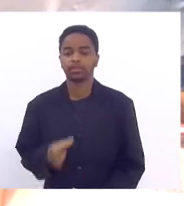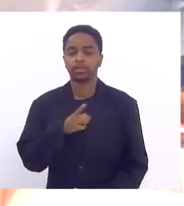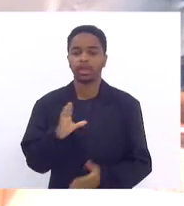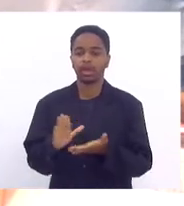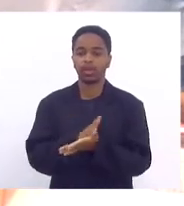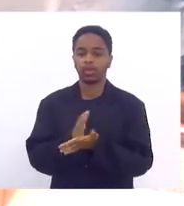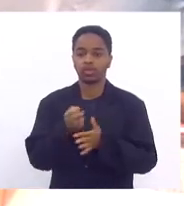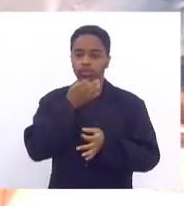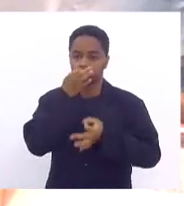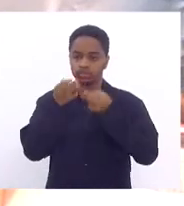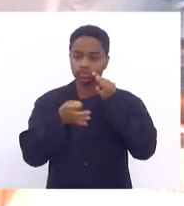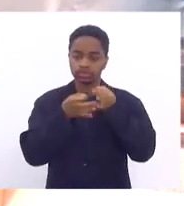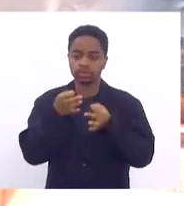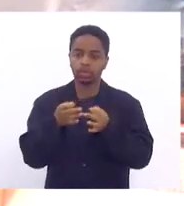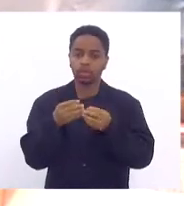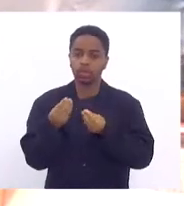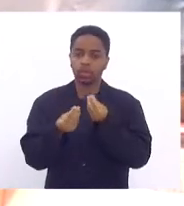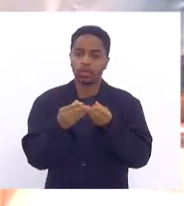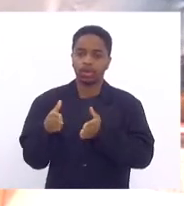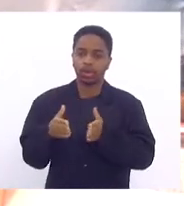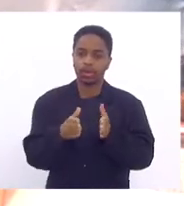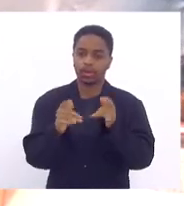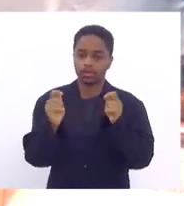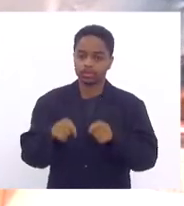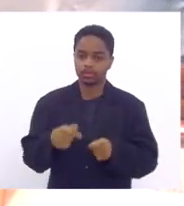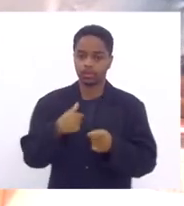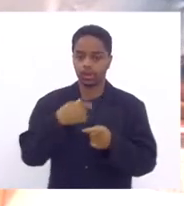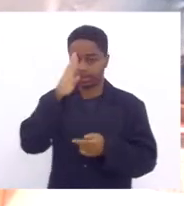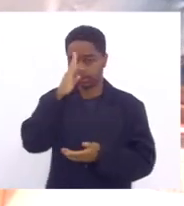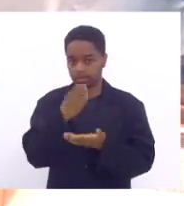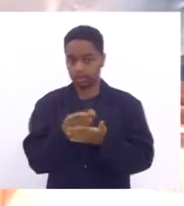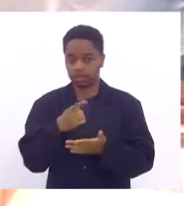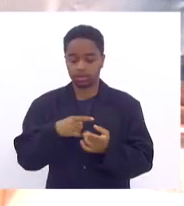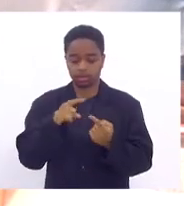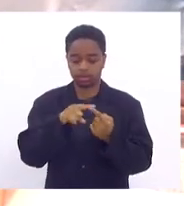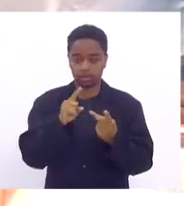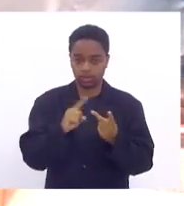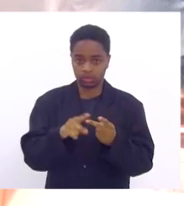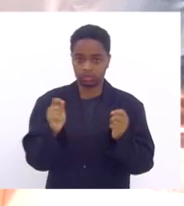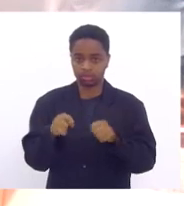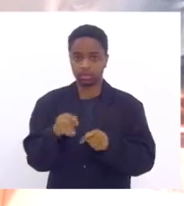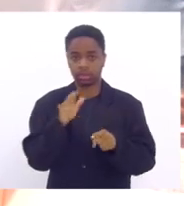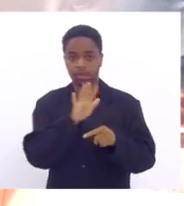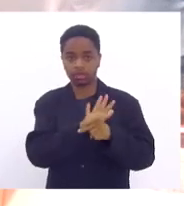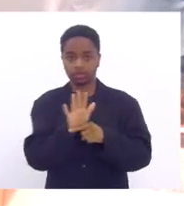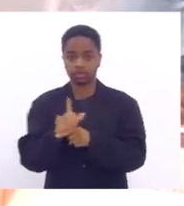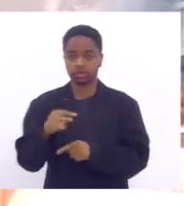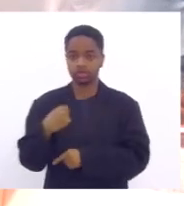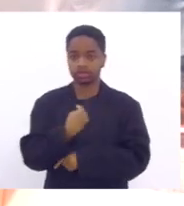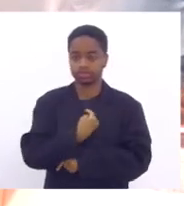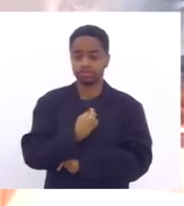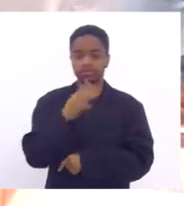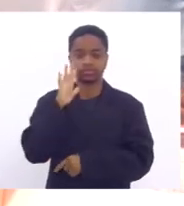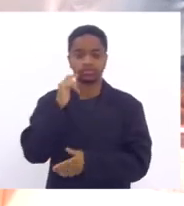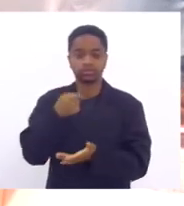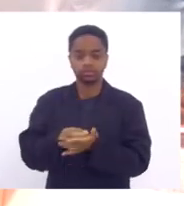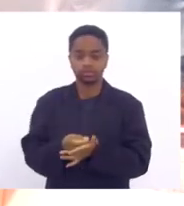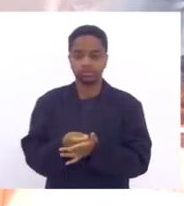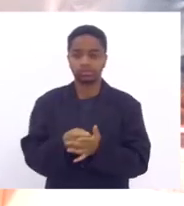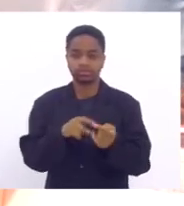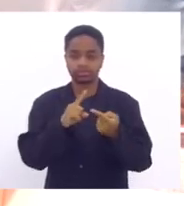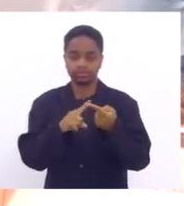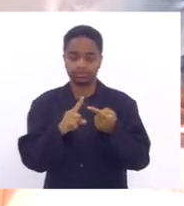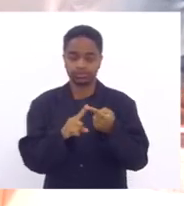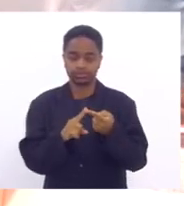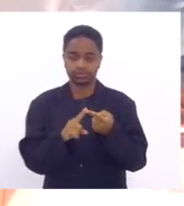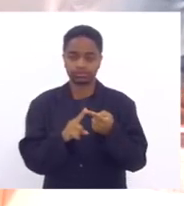de caminho possíveis então dois caminhos eu acho que poderiam servir para guiar essas essas decisões seria em primeiro